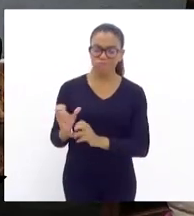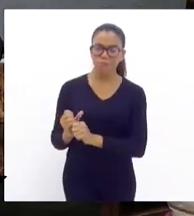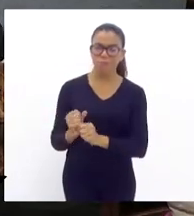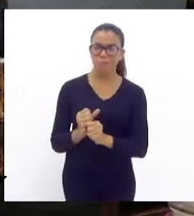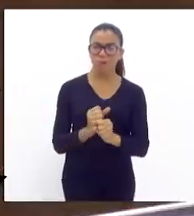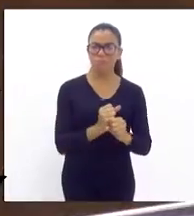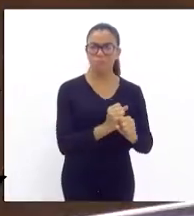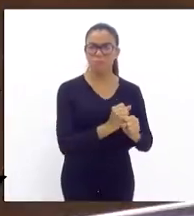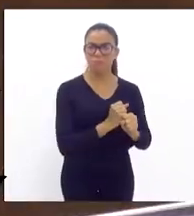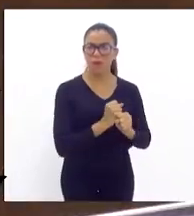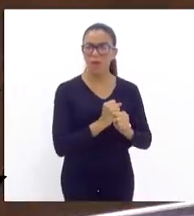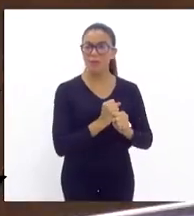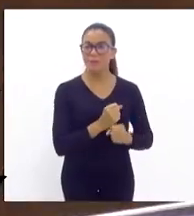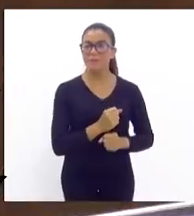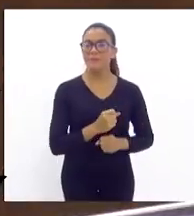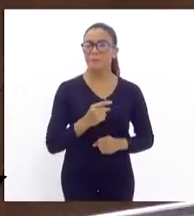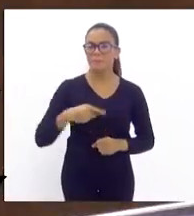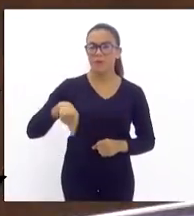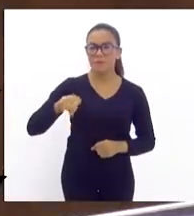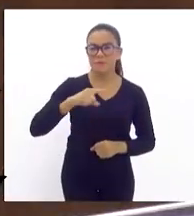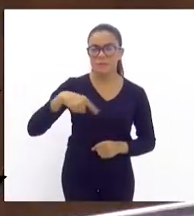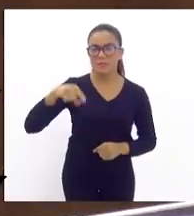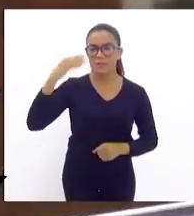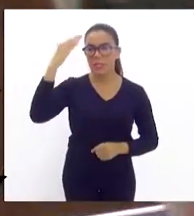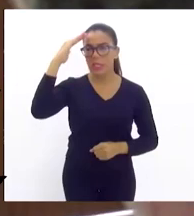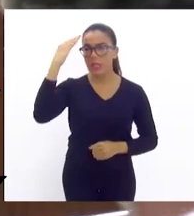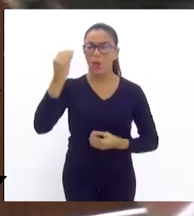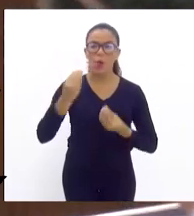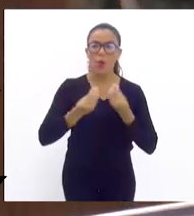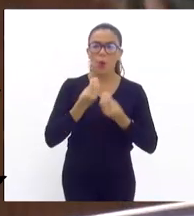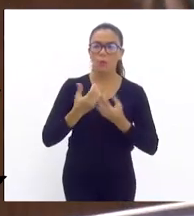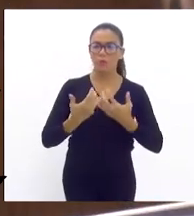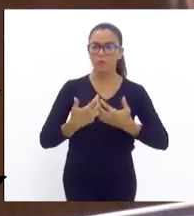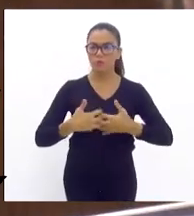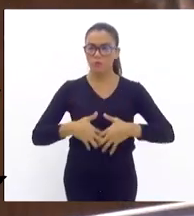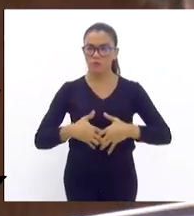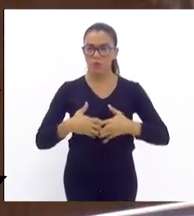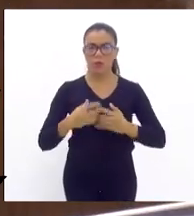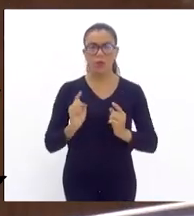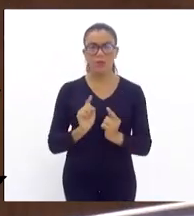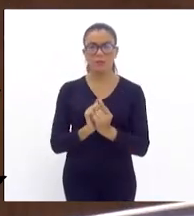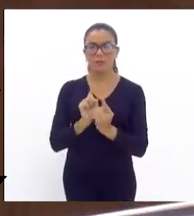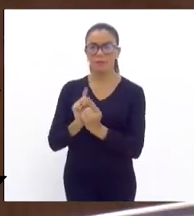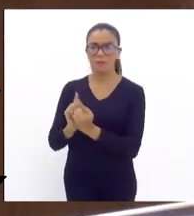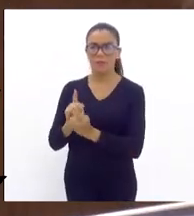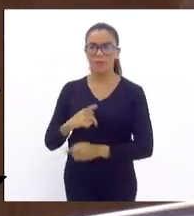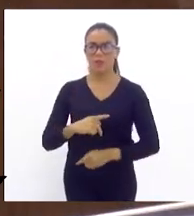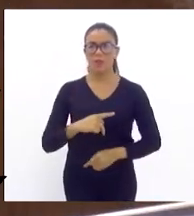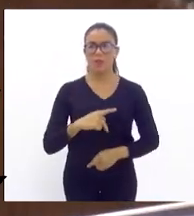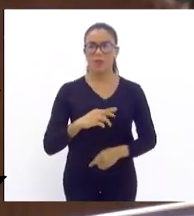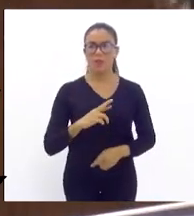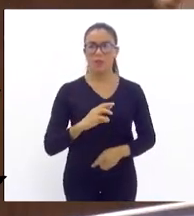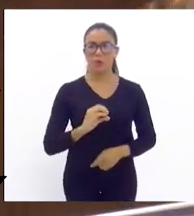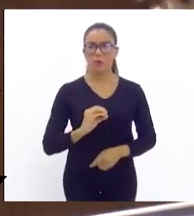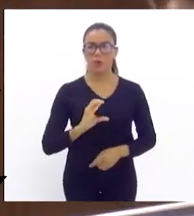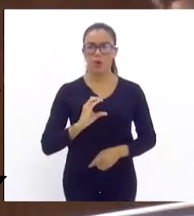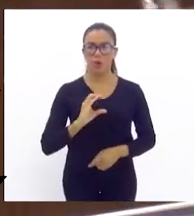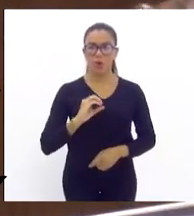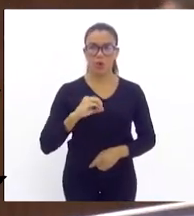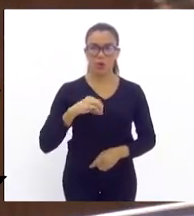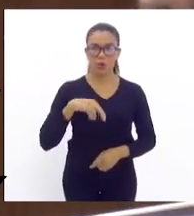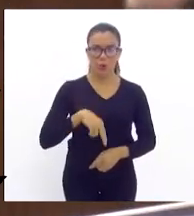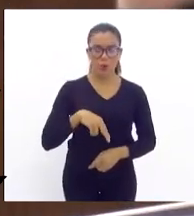vocês entenderem como é que funciona esse atendimento lá no PROCON. Tá? O PROCON atende a